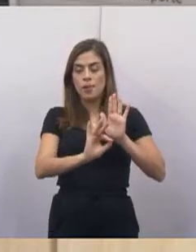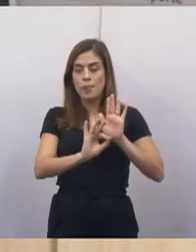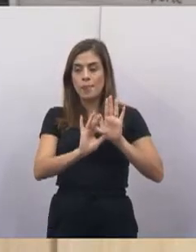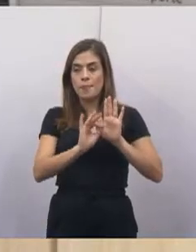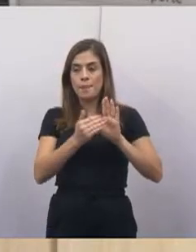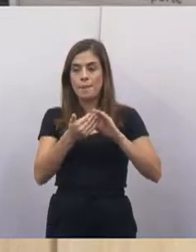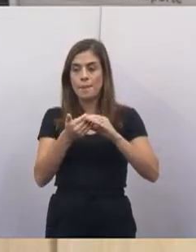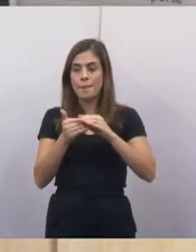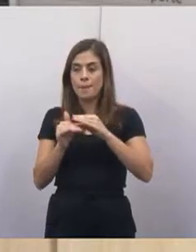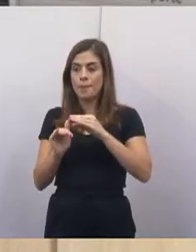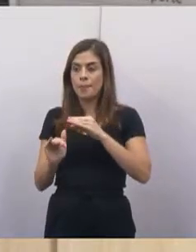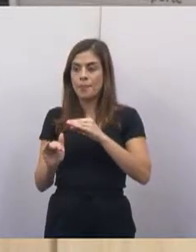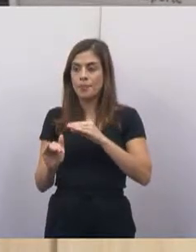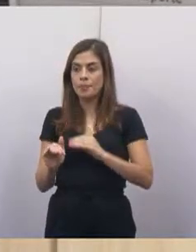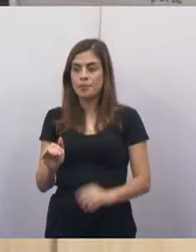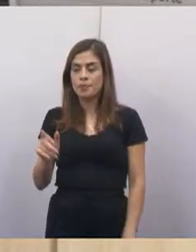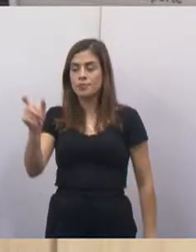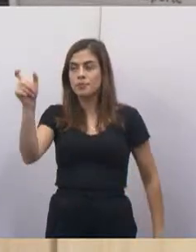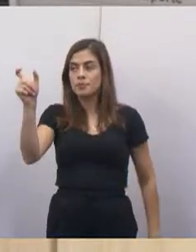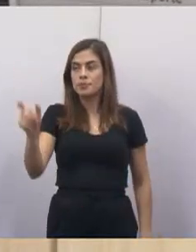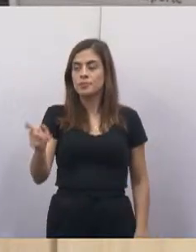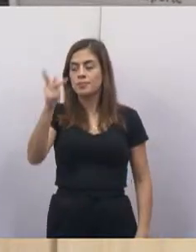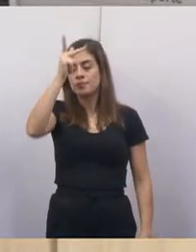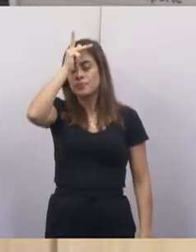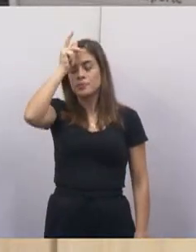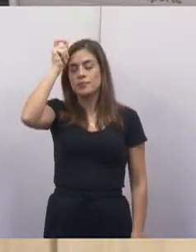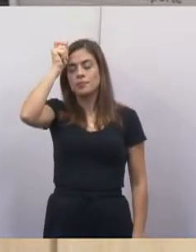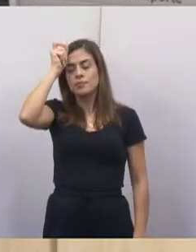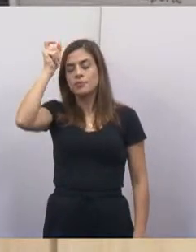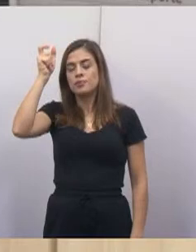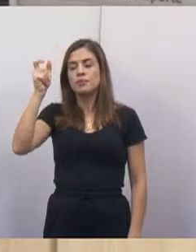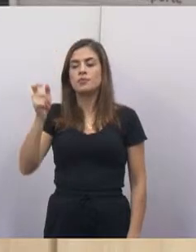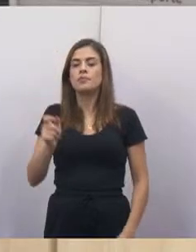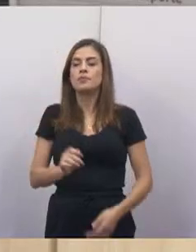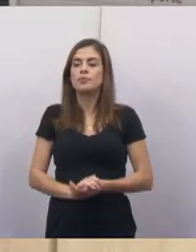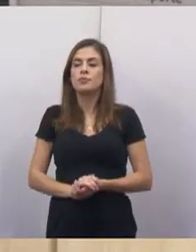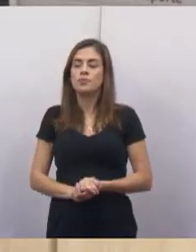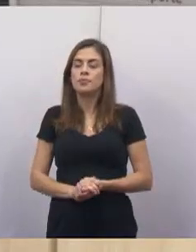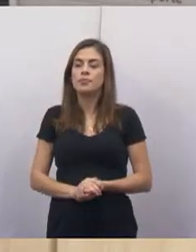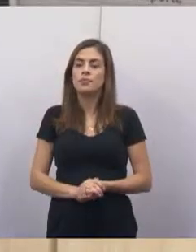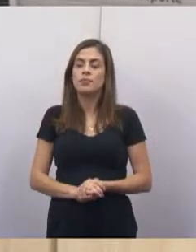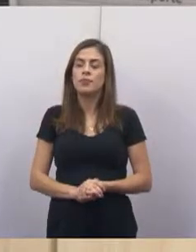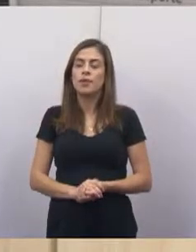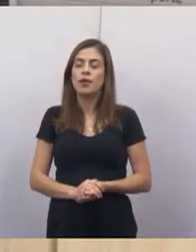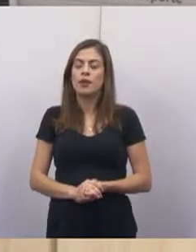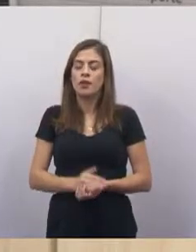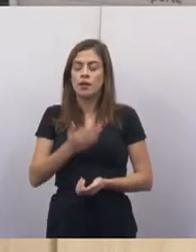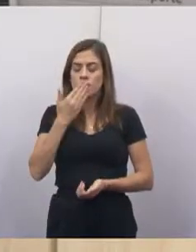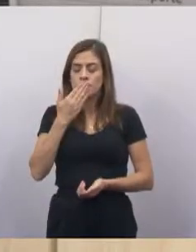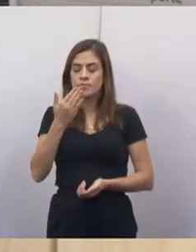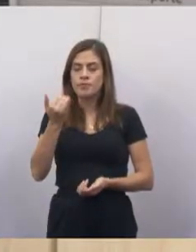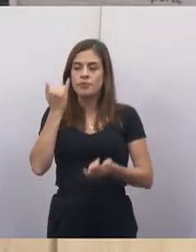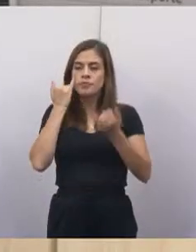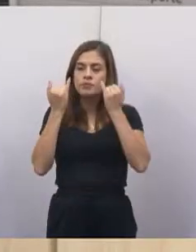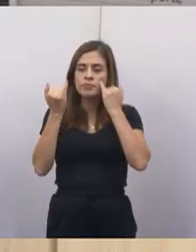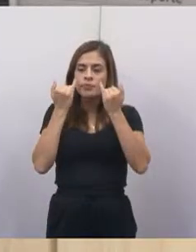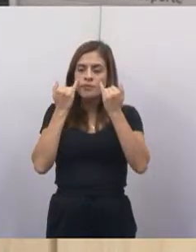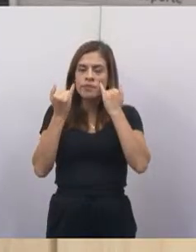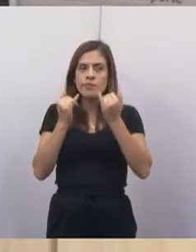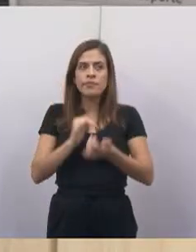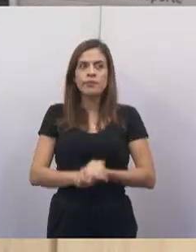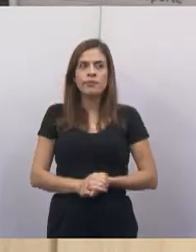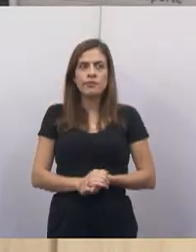regimentais, seja encaminhado ao senhor prefeito municipal de Jacareí o seguinte pedido de informação. É